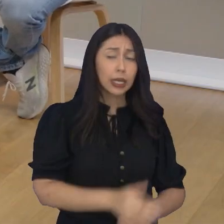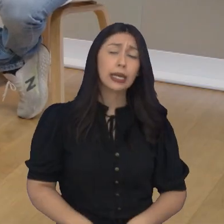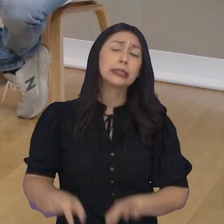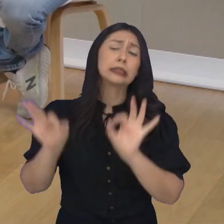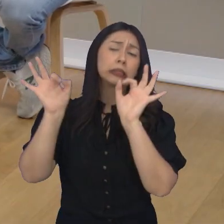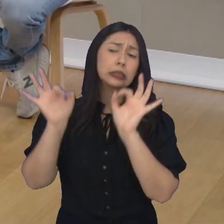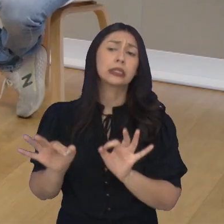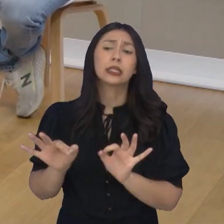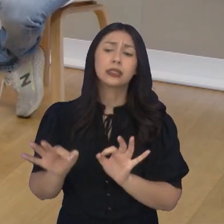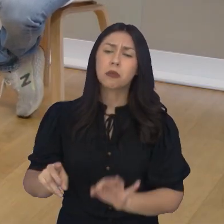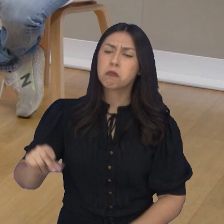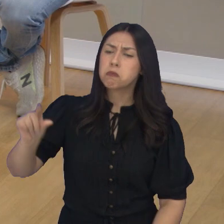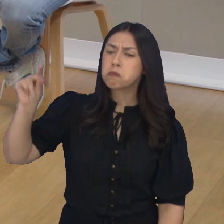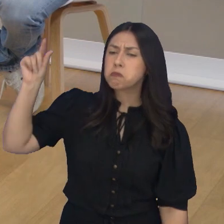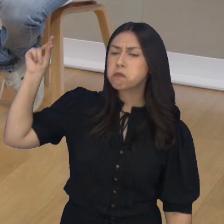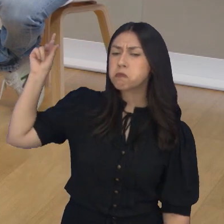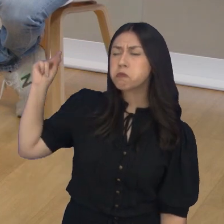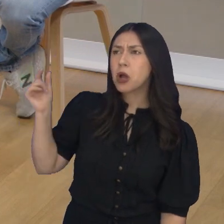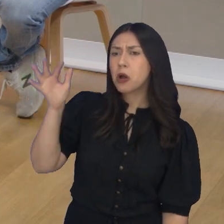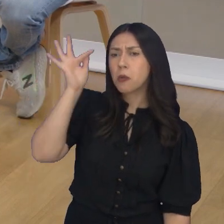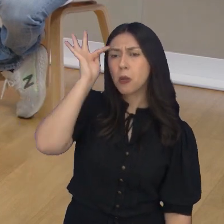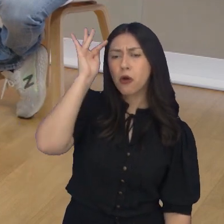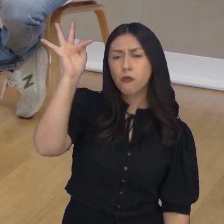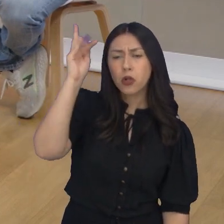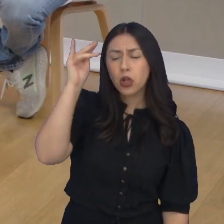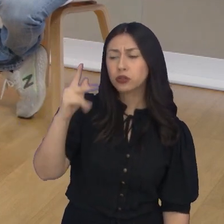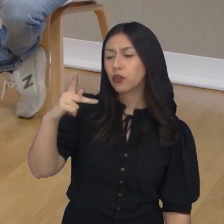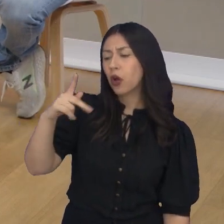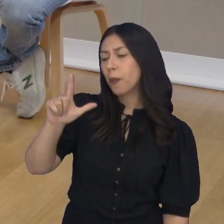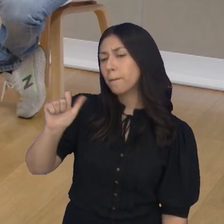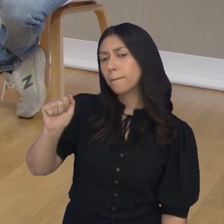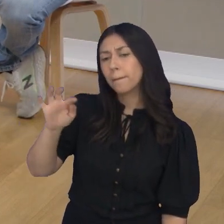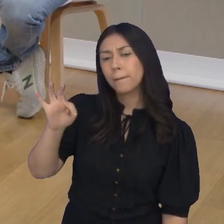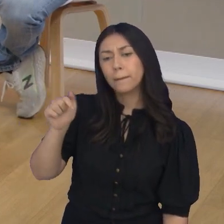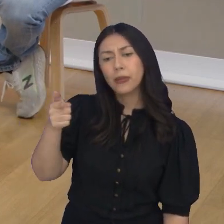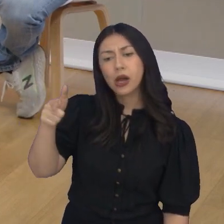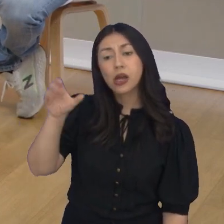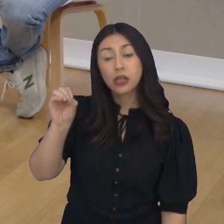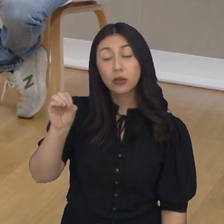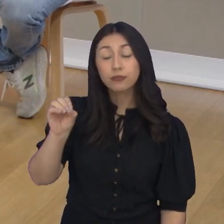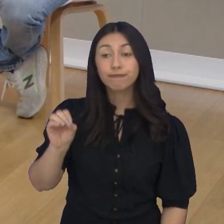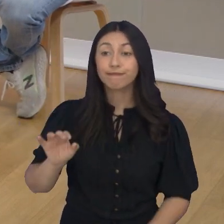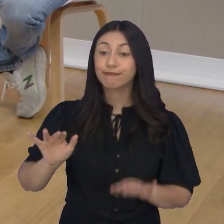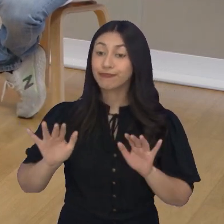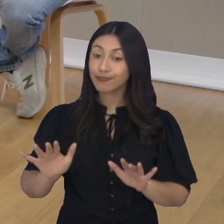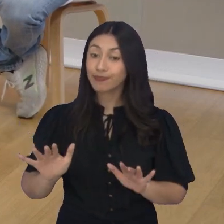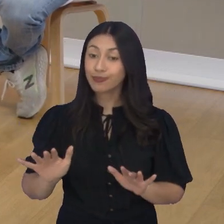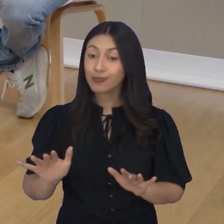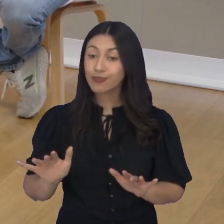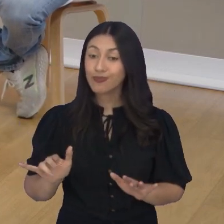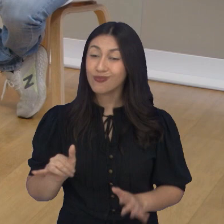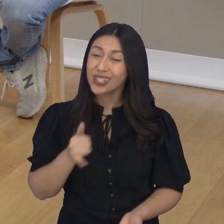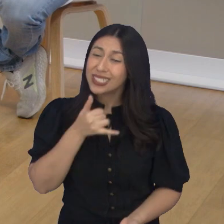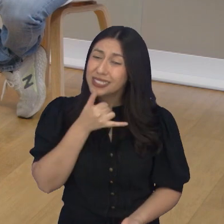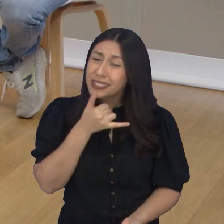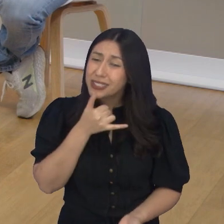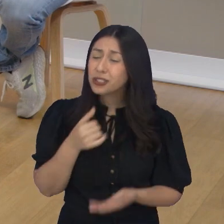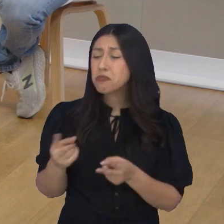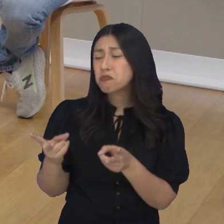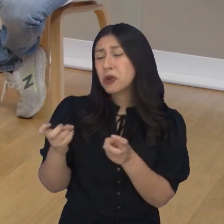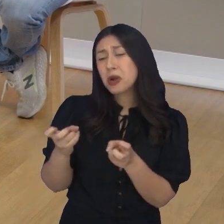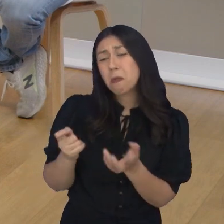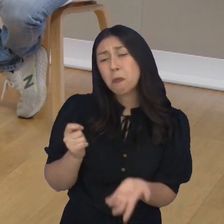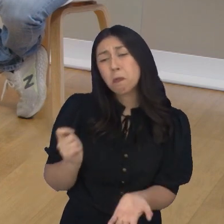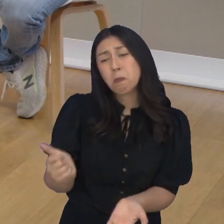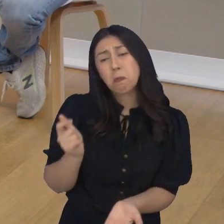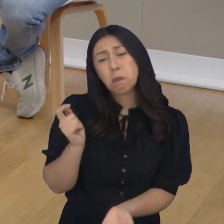desde a época do Platão, que a gente já sabe, a gente está voltando 2.400 anos atrás. Infelizmente, a gente vê pouco disso hoje em